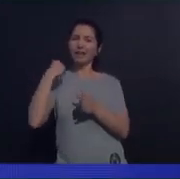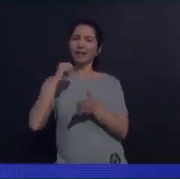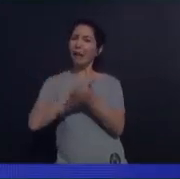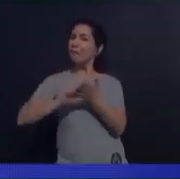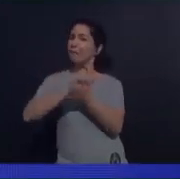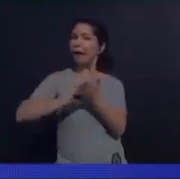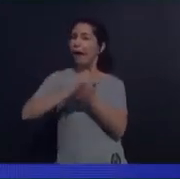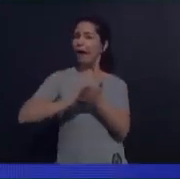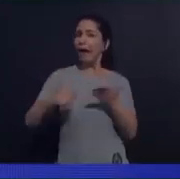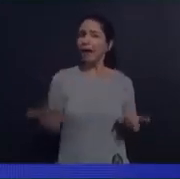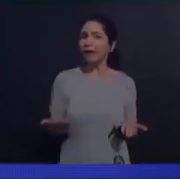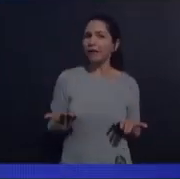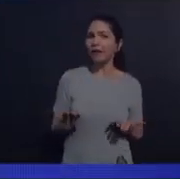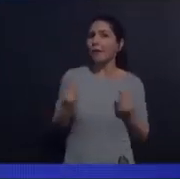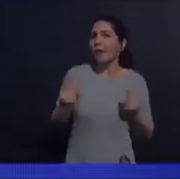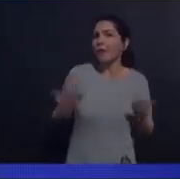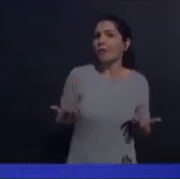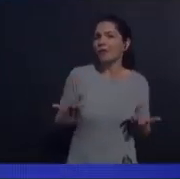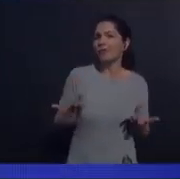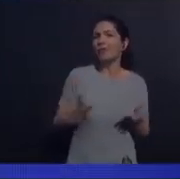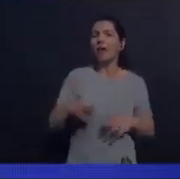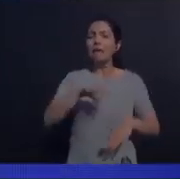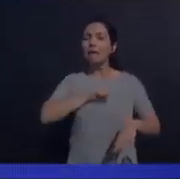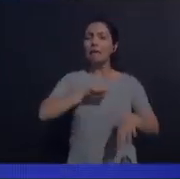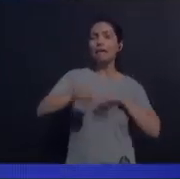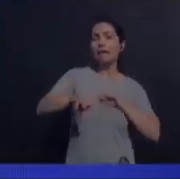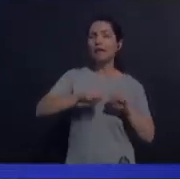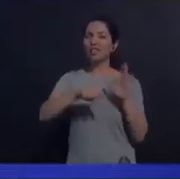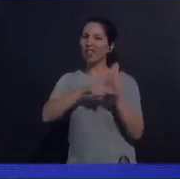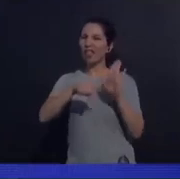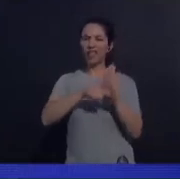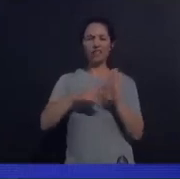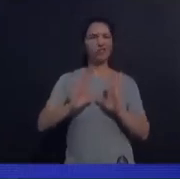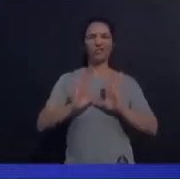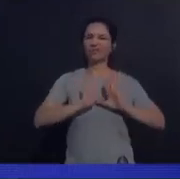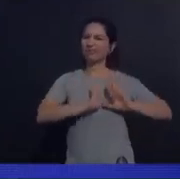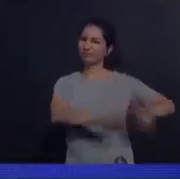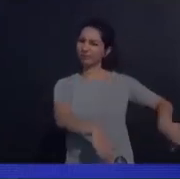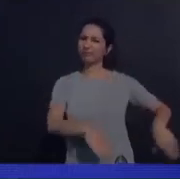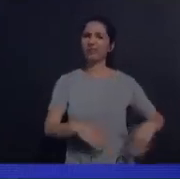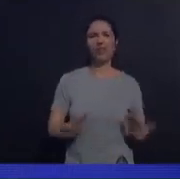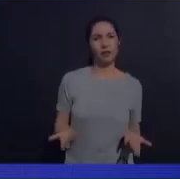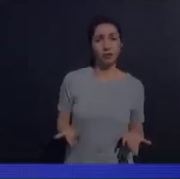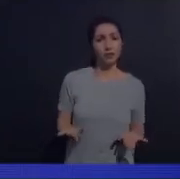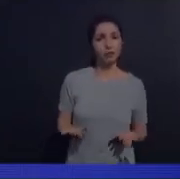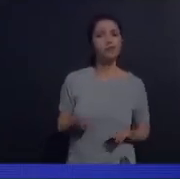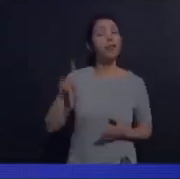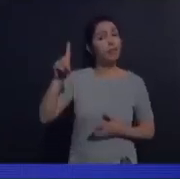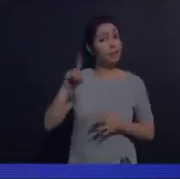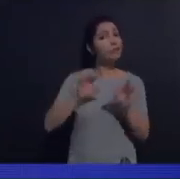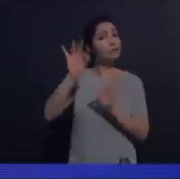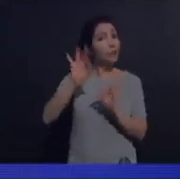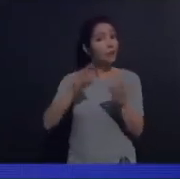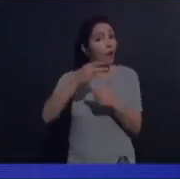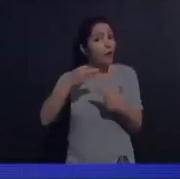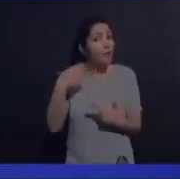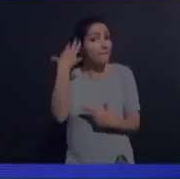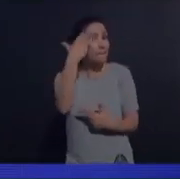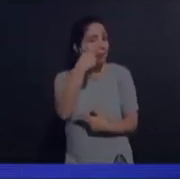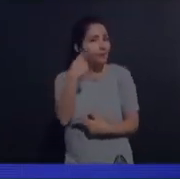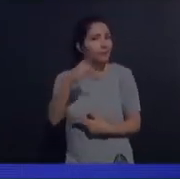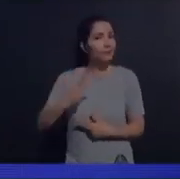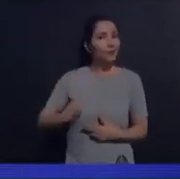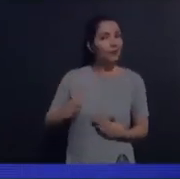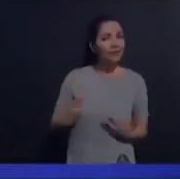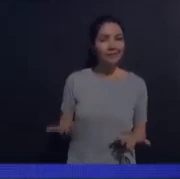Você vai pifar. E você não vai conseguir viver de forma tão bonita que é o que Deus tem para a sua vida.